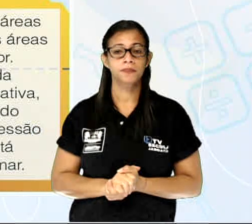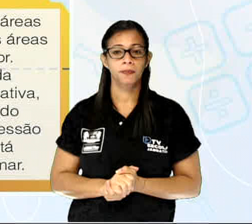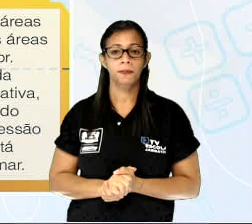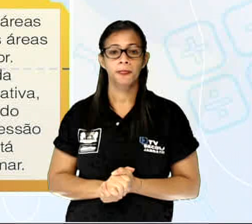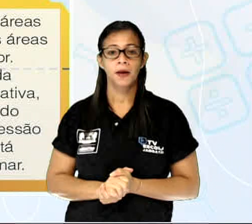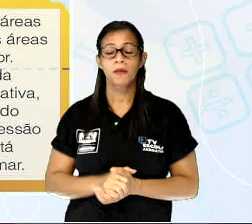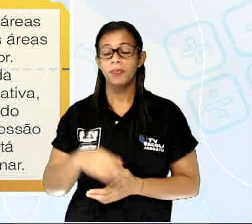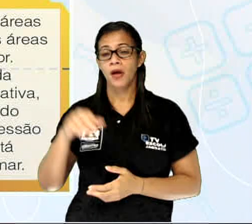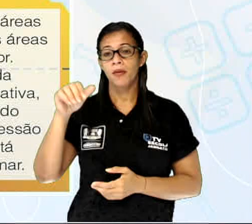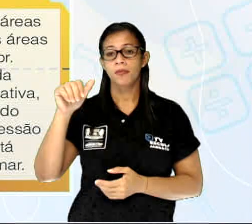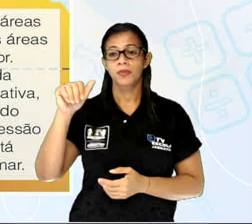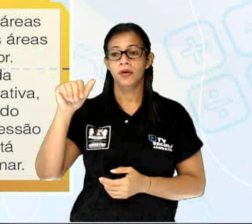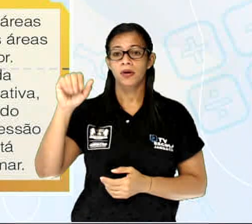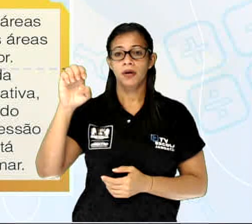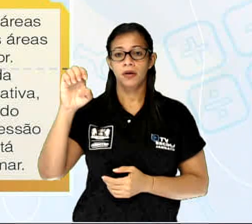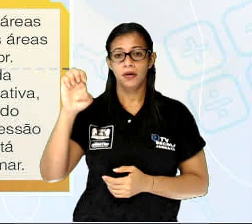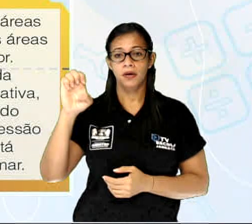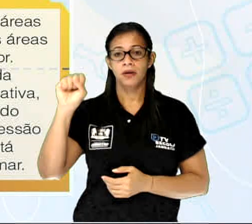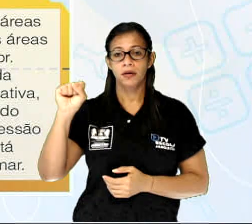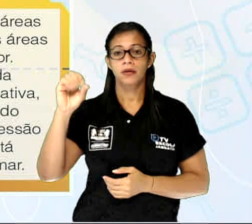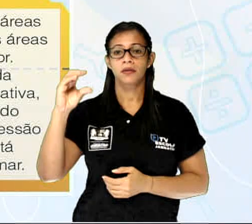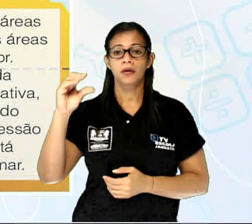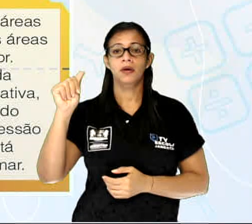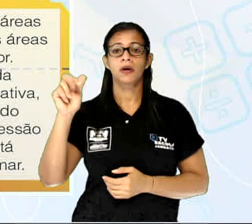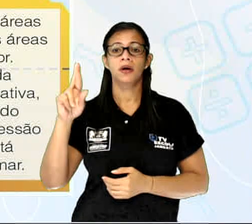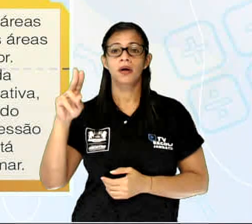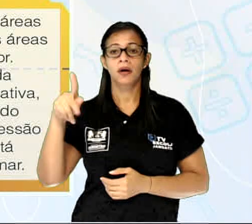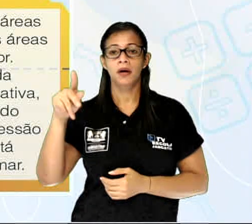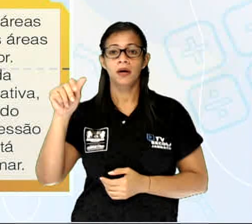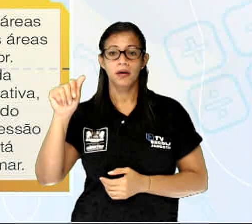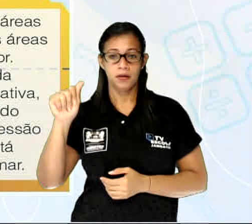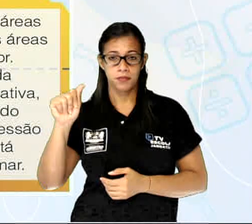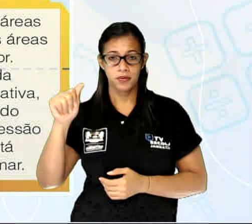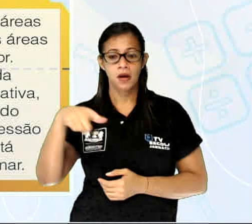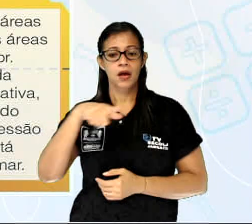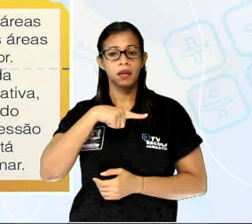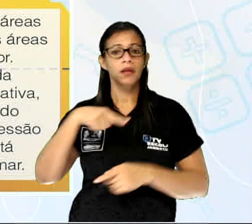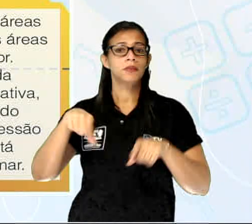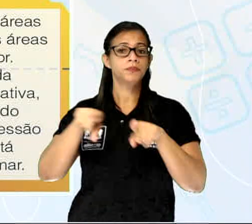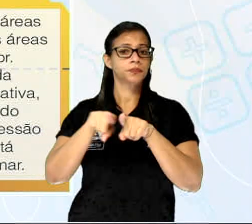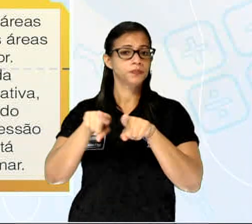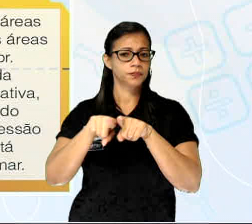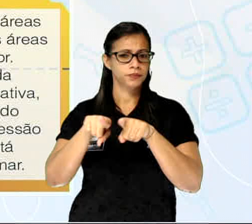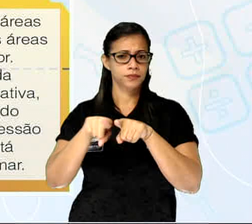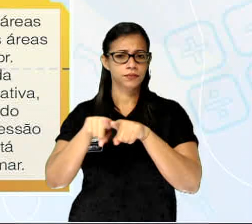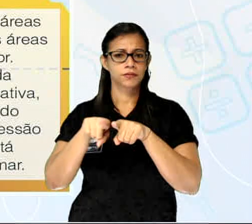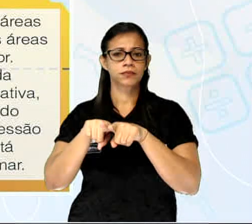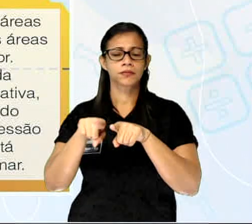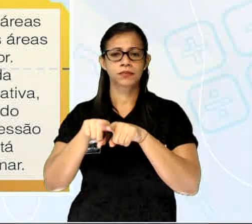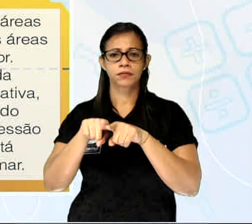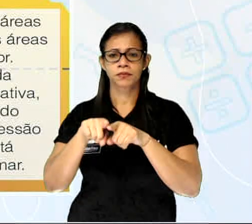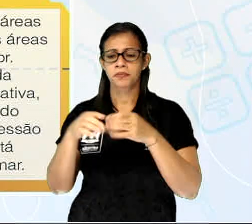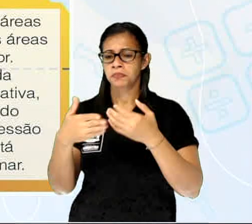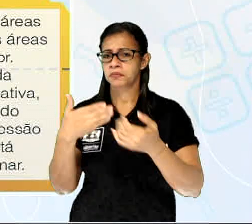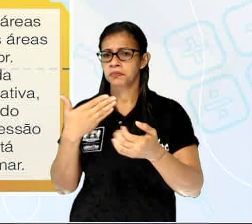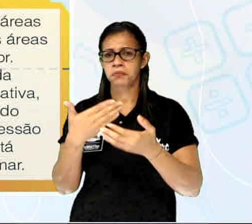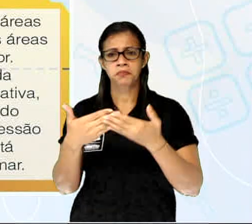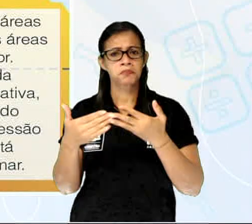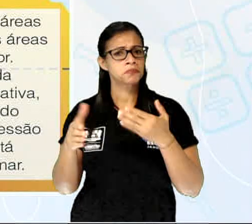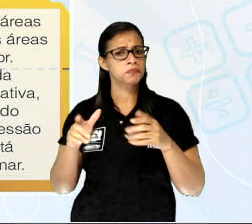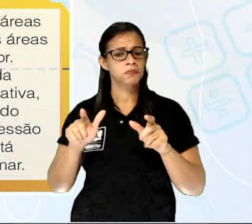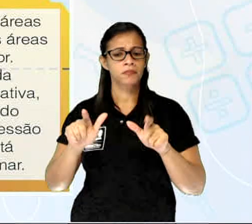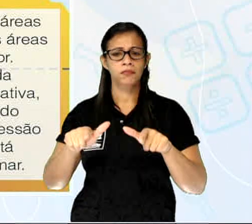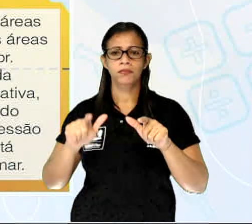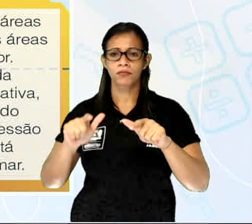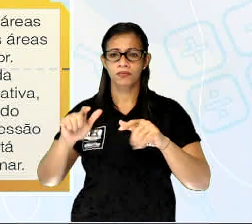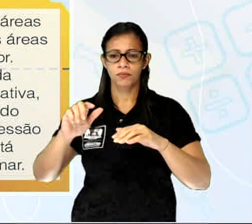escarpas não é só nessa região, não. Vai ter escarpas em qualquer área elevada,